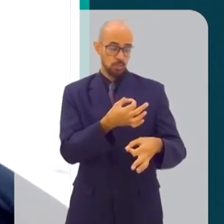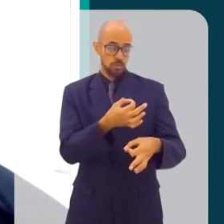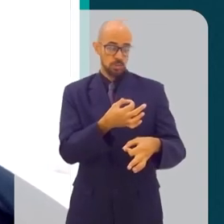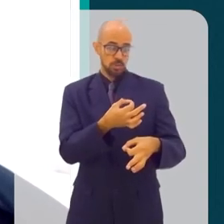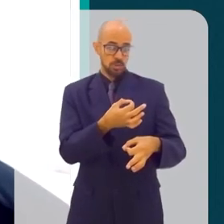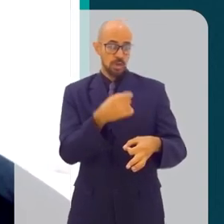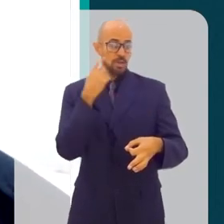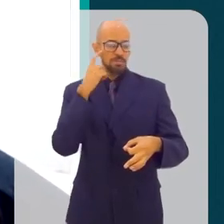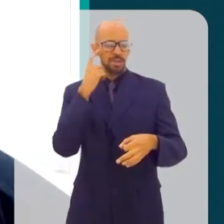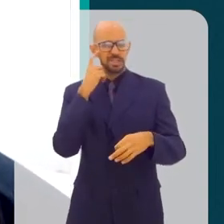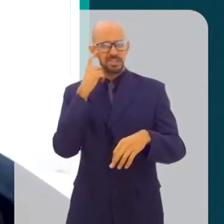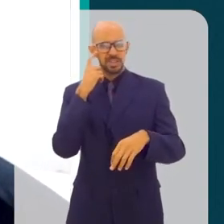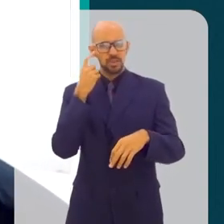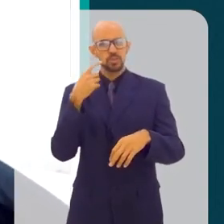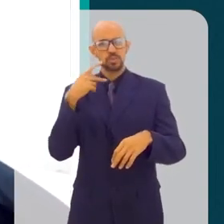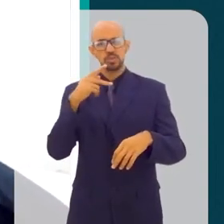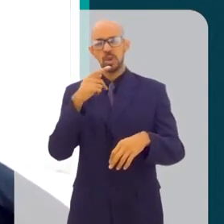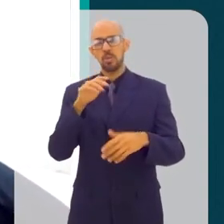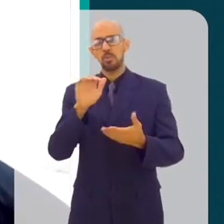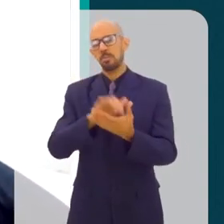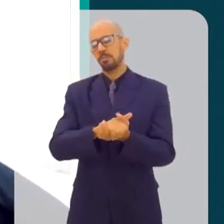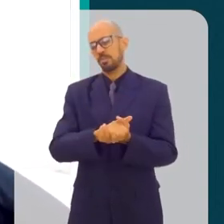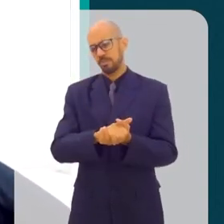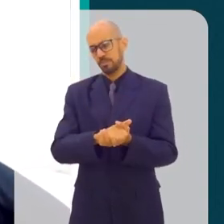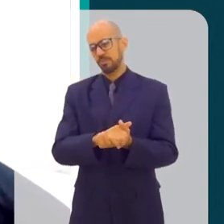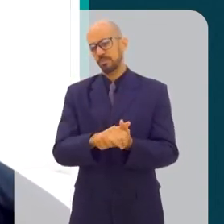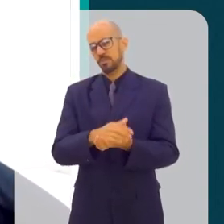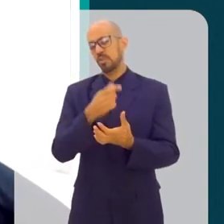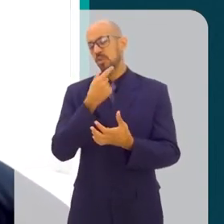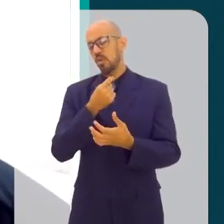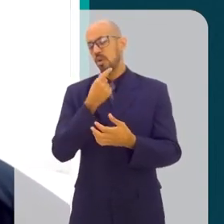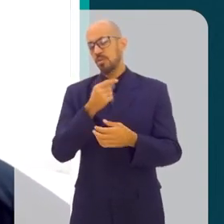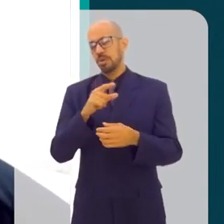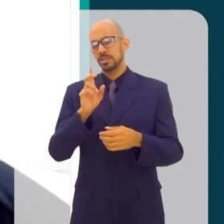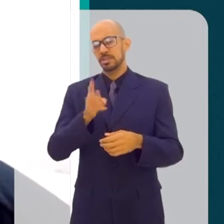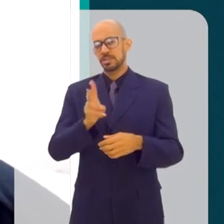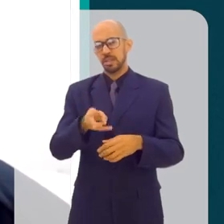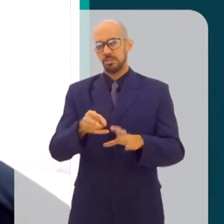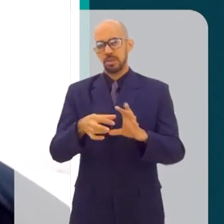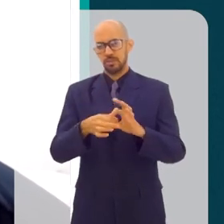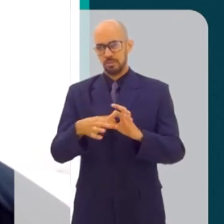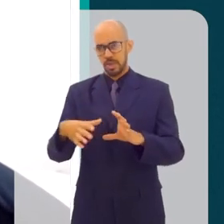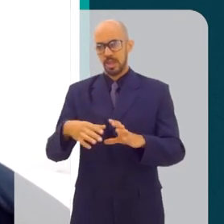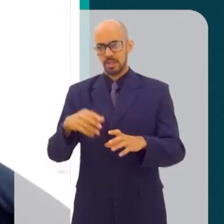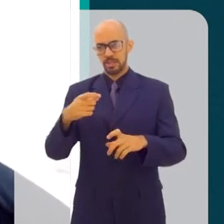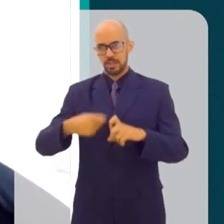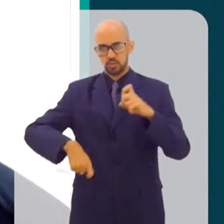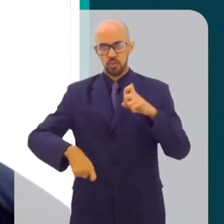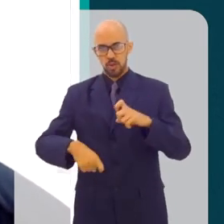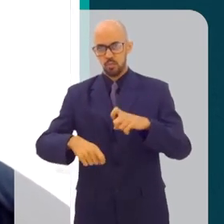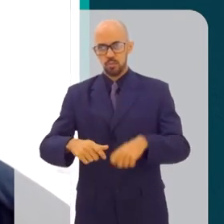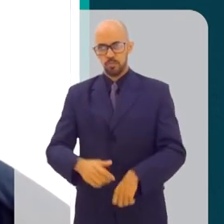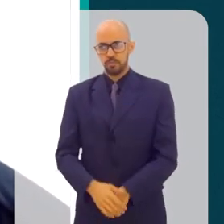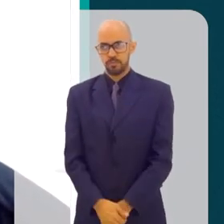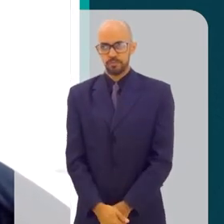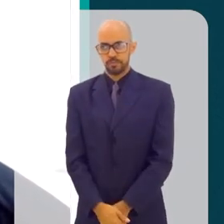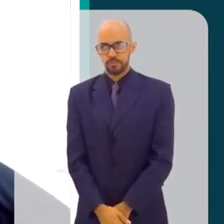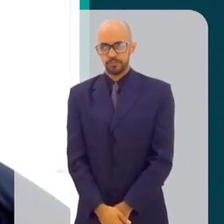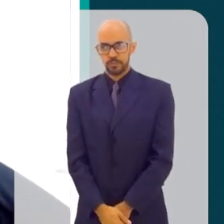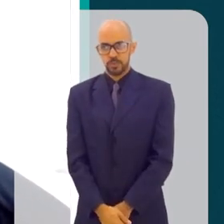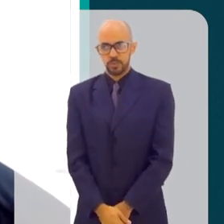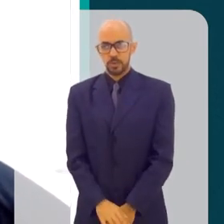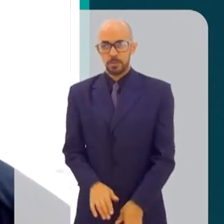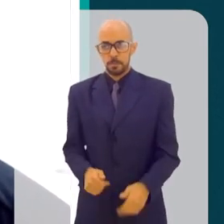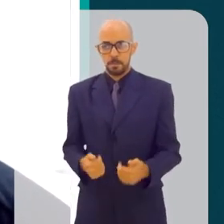né? Imagina o teu parceiro. Porque o homem sempre teve mais liberdade sexual.